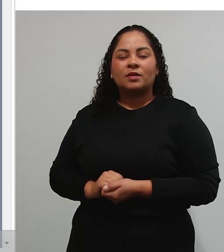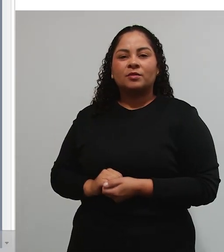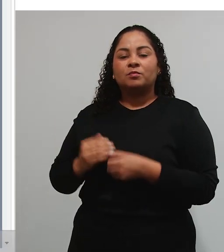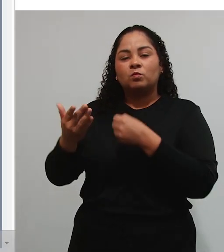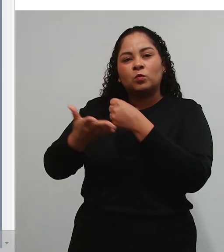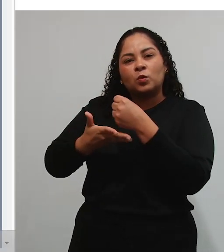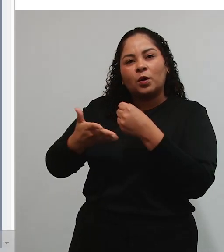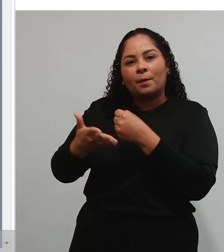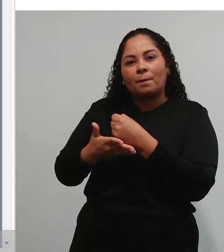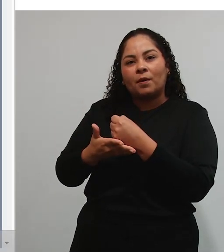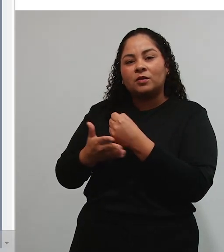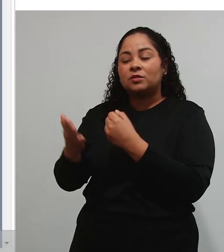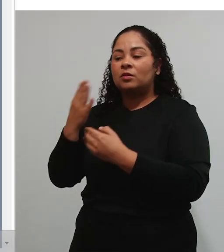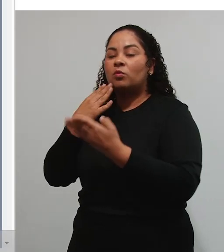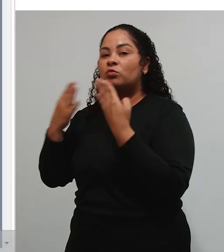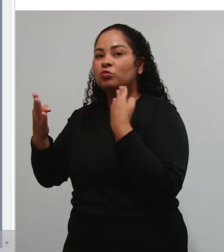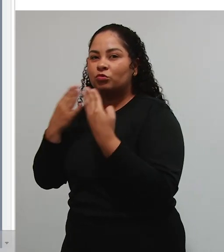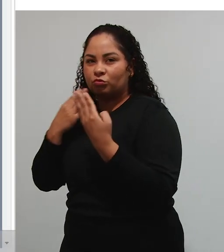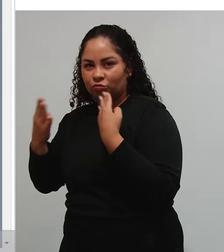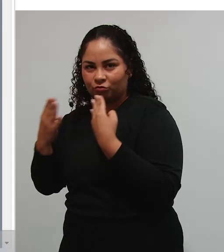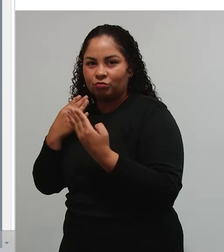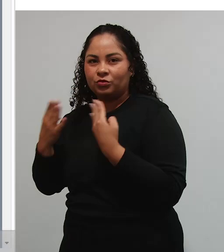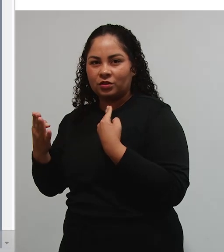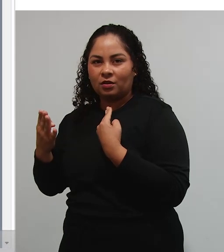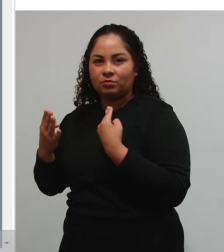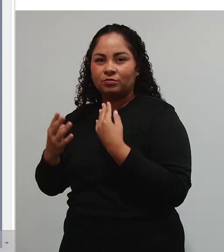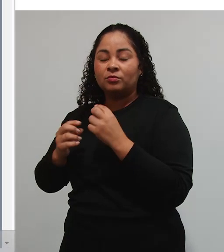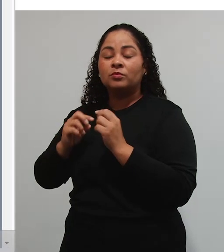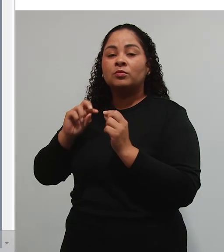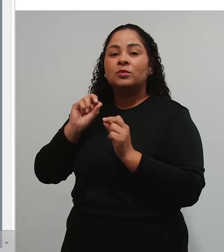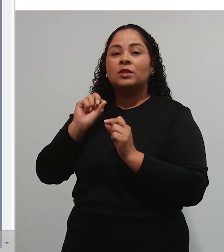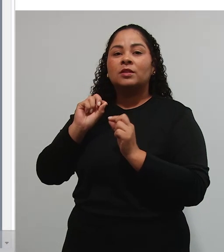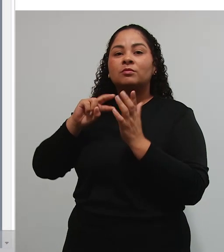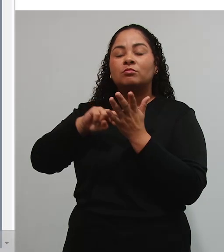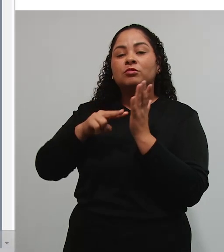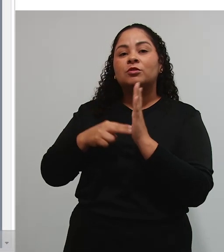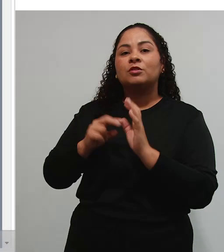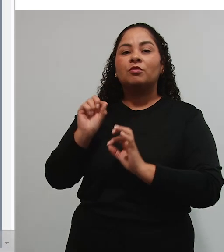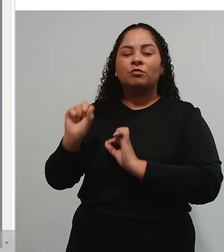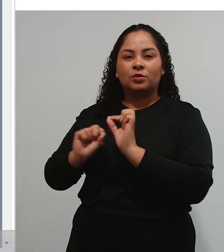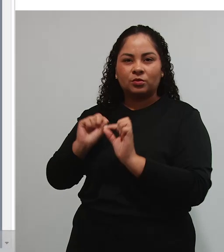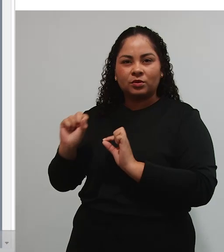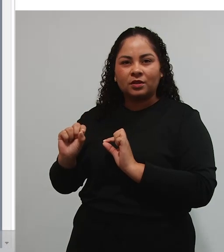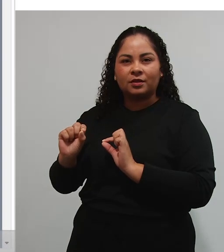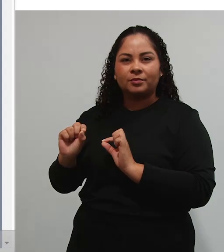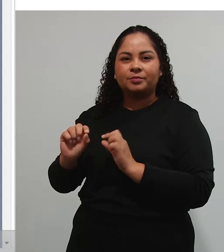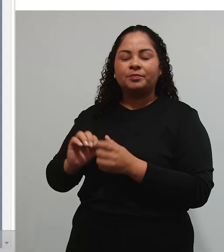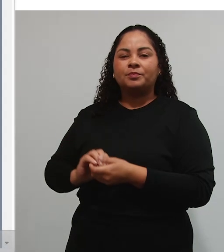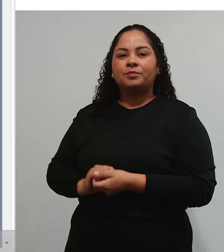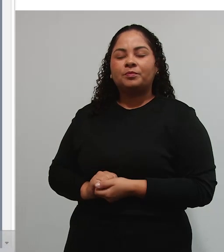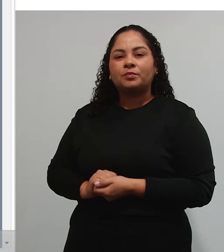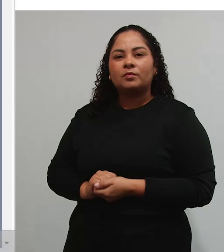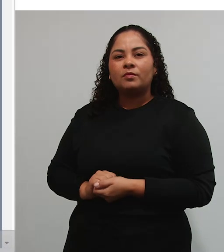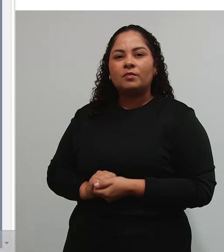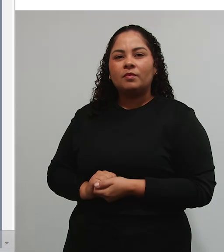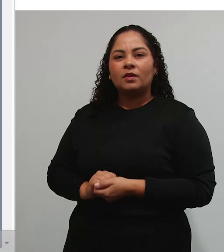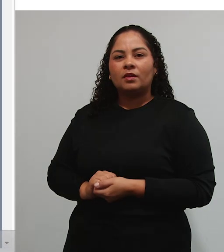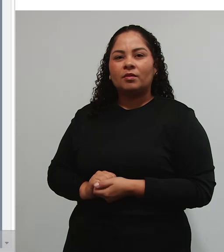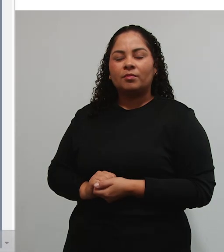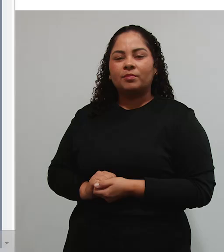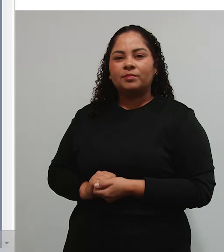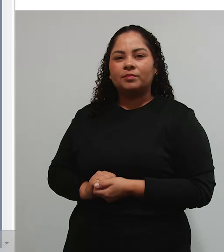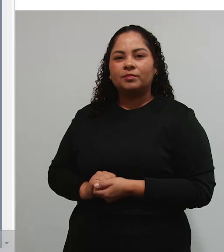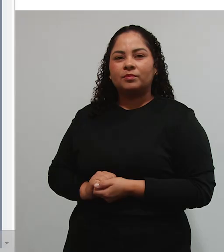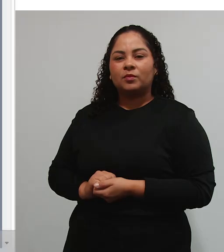inspiração freiriana, mas tendo em vista a necessidade do outro para o nosso processo de nascimento cultural, conforme diz